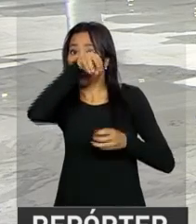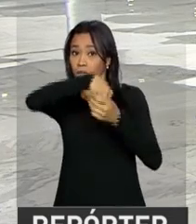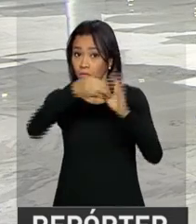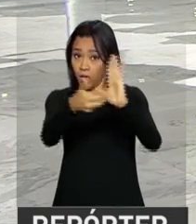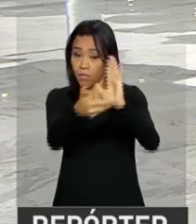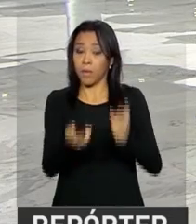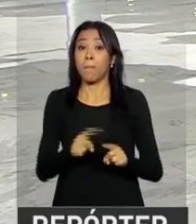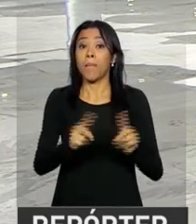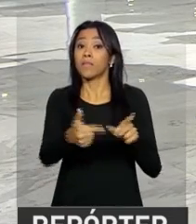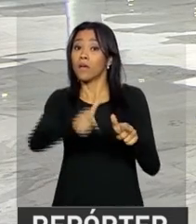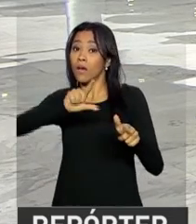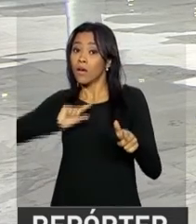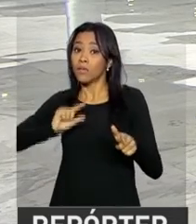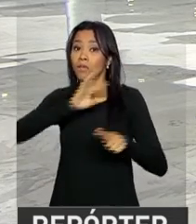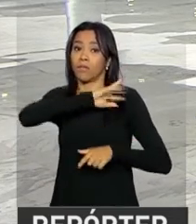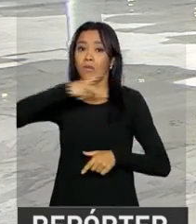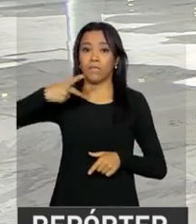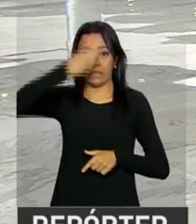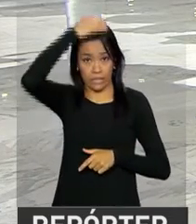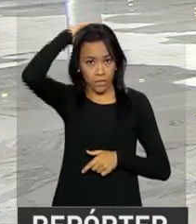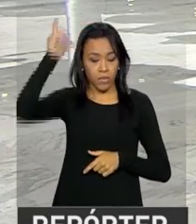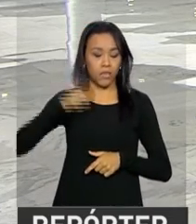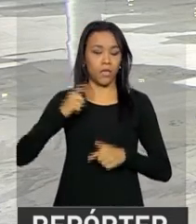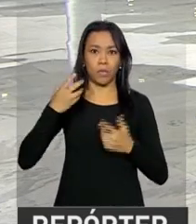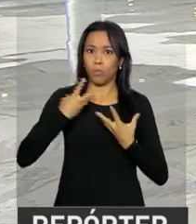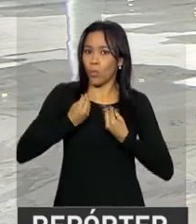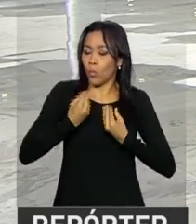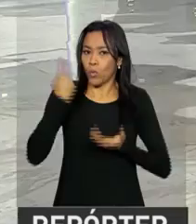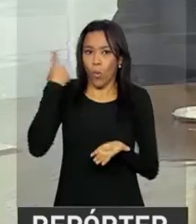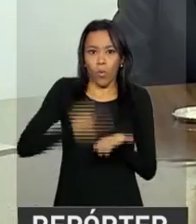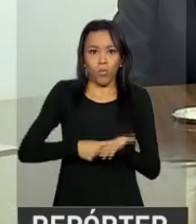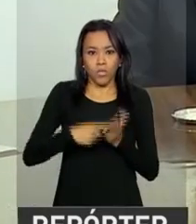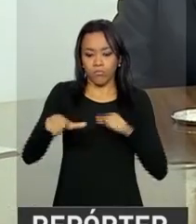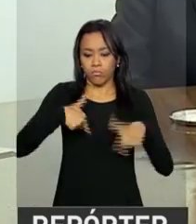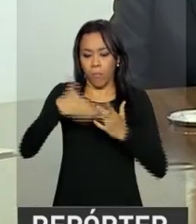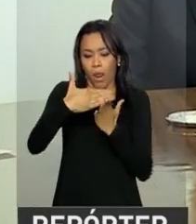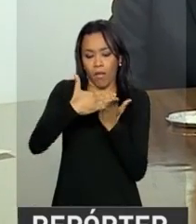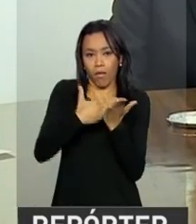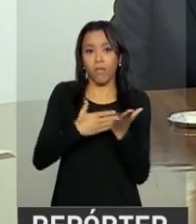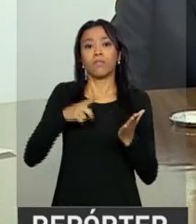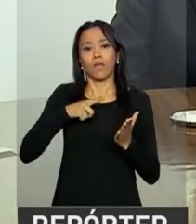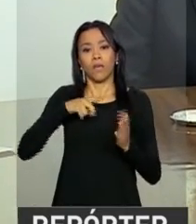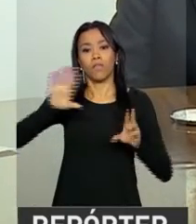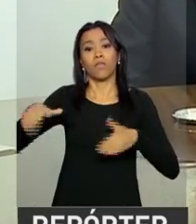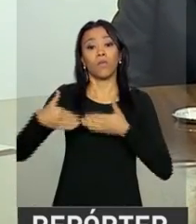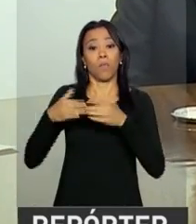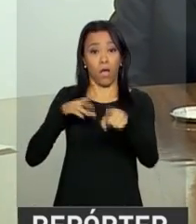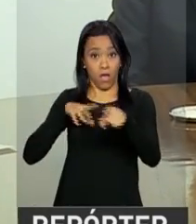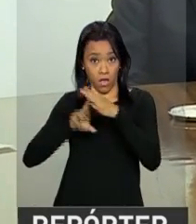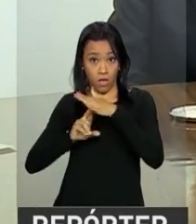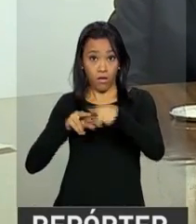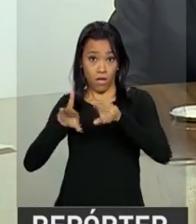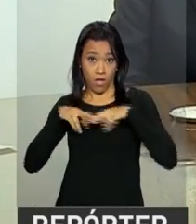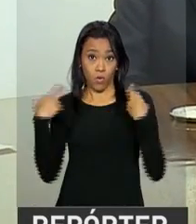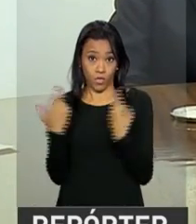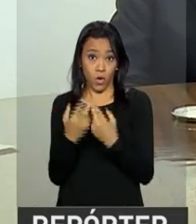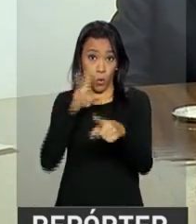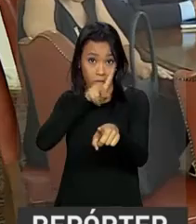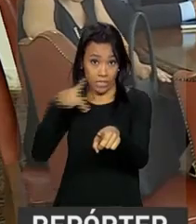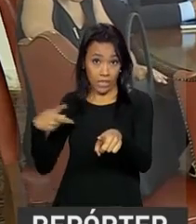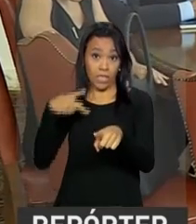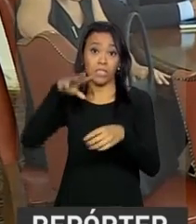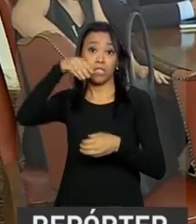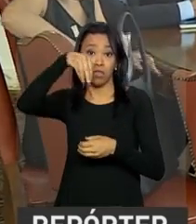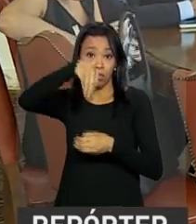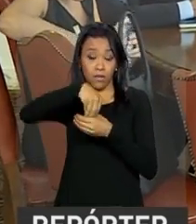palácio do planalto o presidente temer tem uma agenda cheia ele se reuniu pela manhã com o presidente da petrobras pedro parente como vocês podem ver